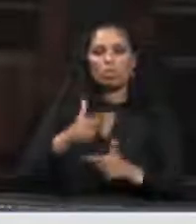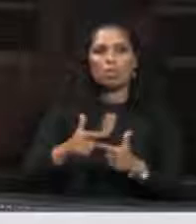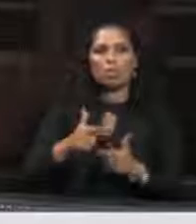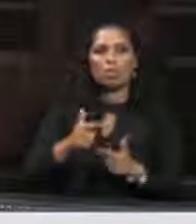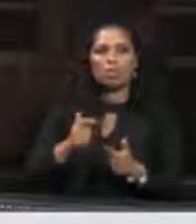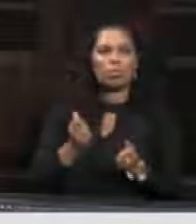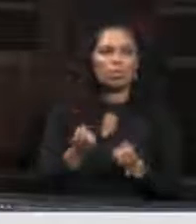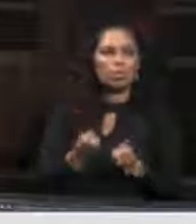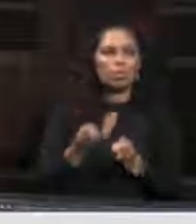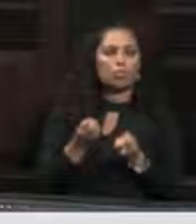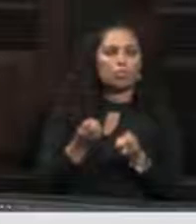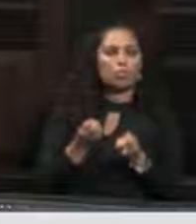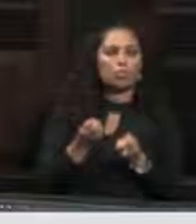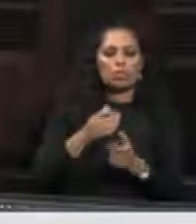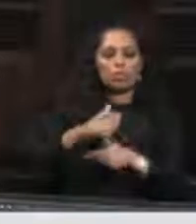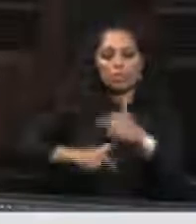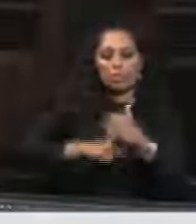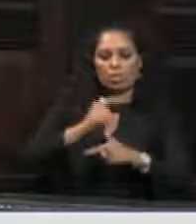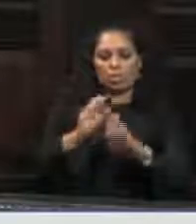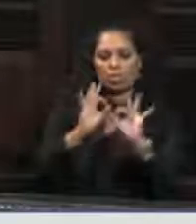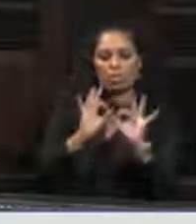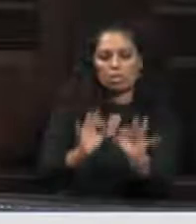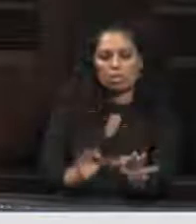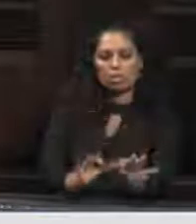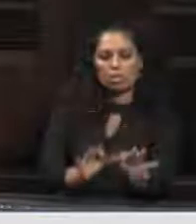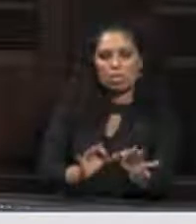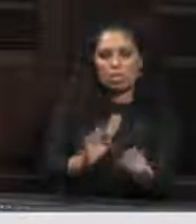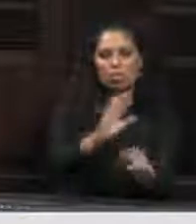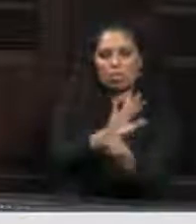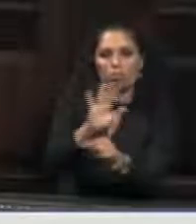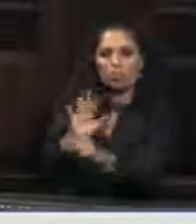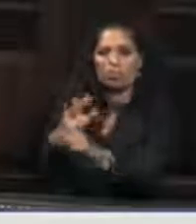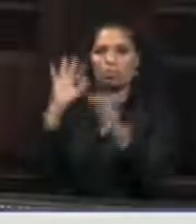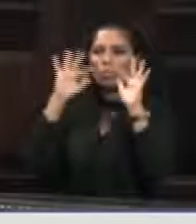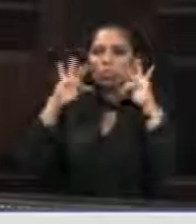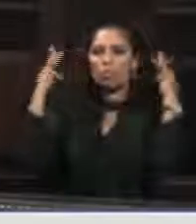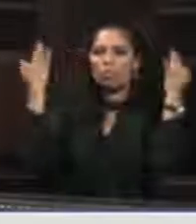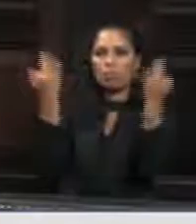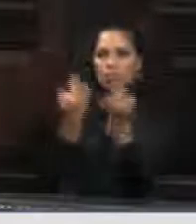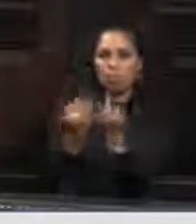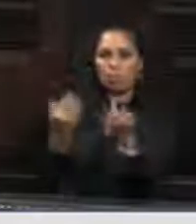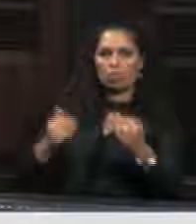de forma honesta o sustento da sua família.